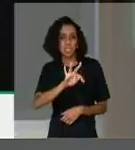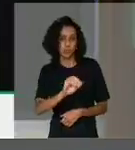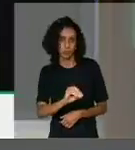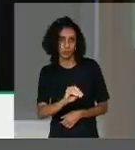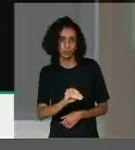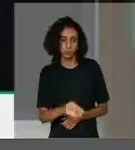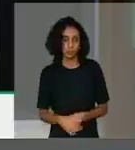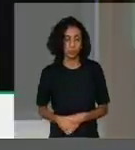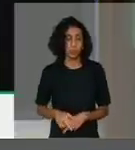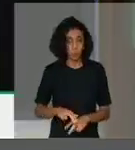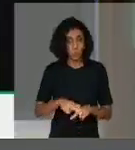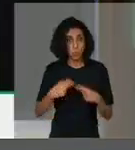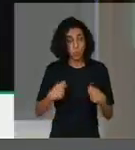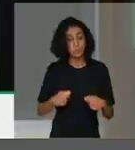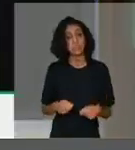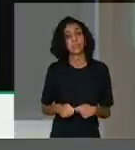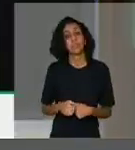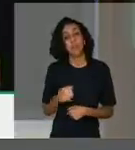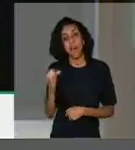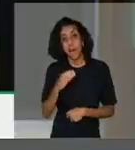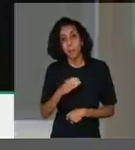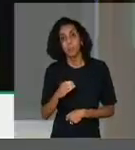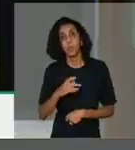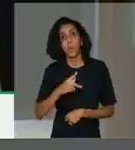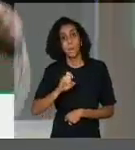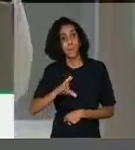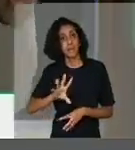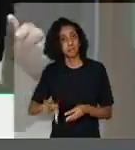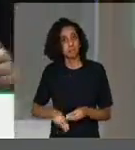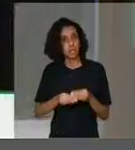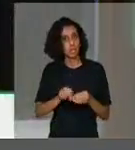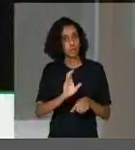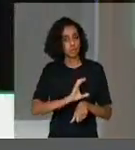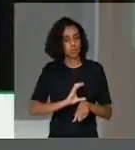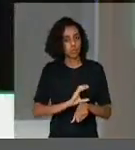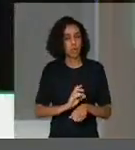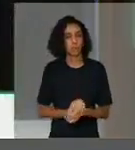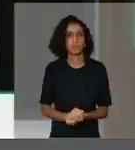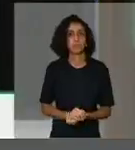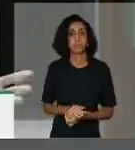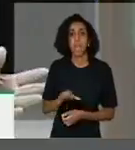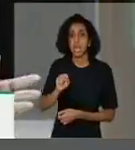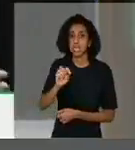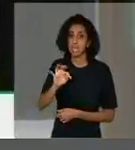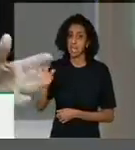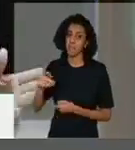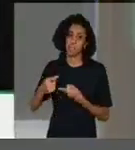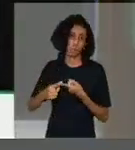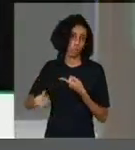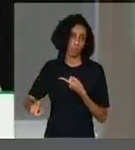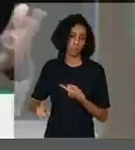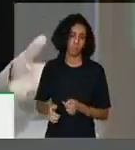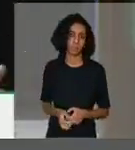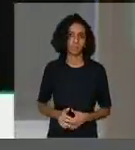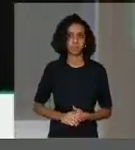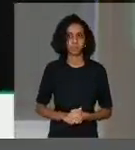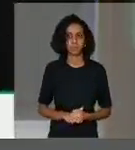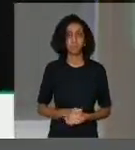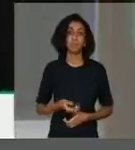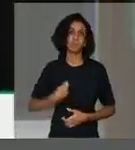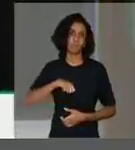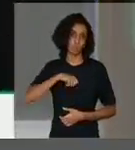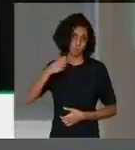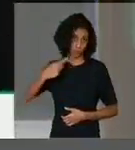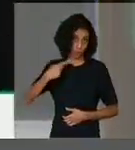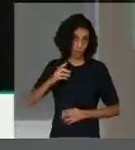essa proposta de emenda à Constituição, que não é o entendimento do Supremo Tribunal Federal, e, aliás, com todo respeito, eu sou